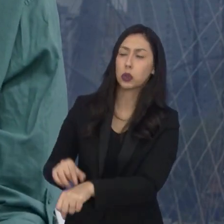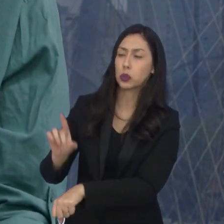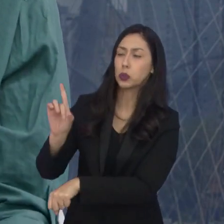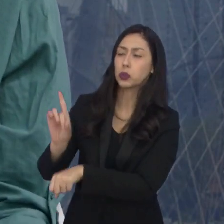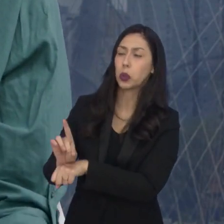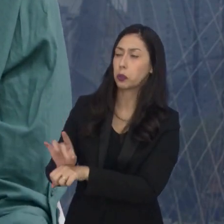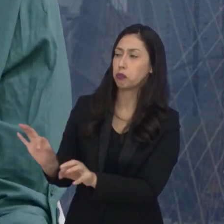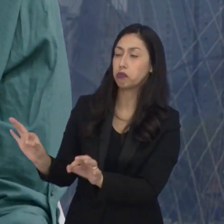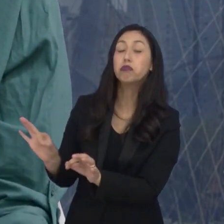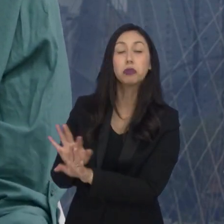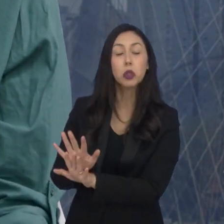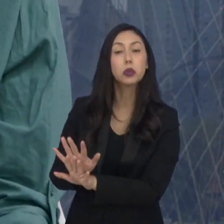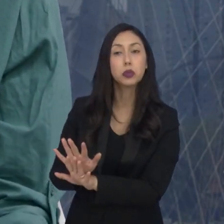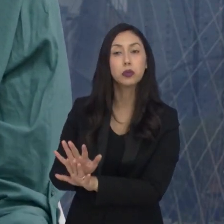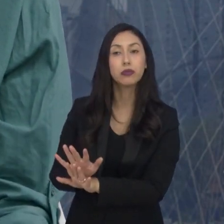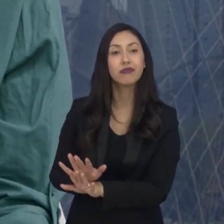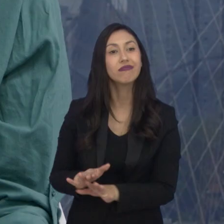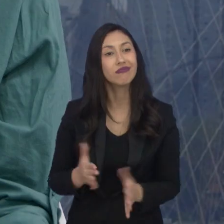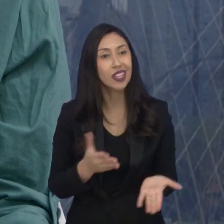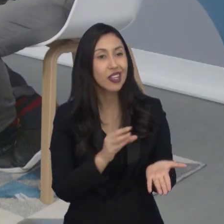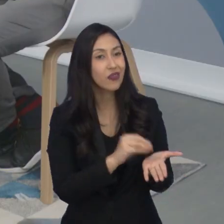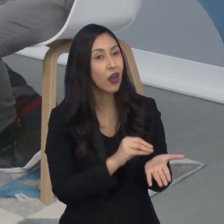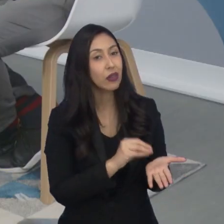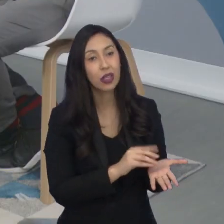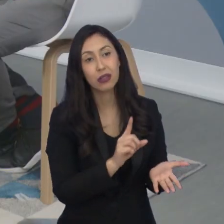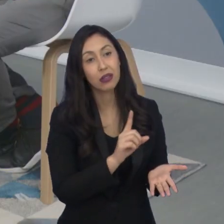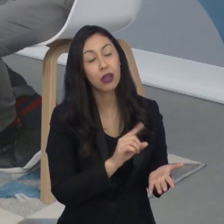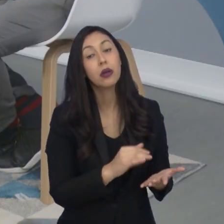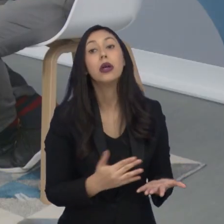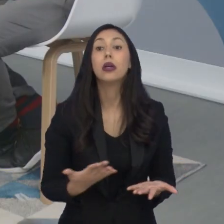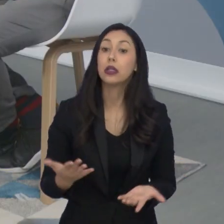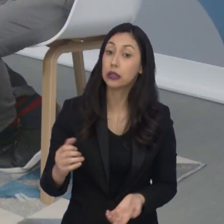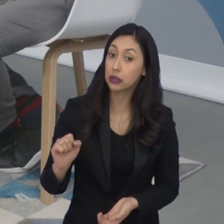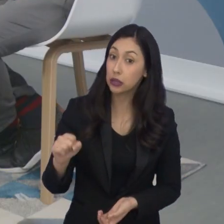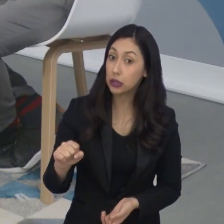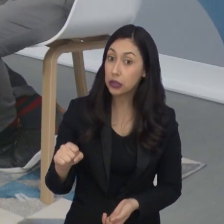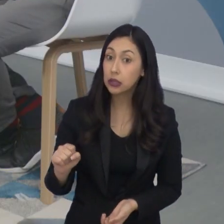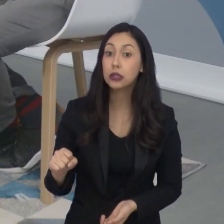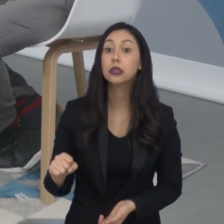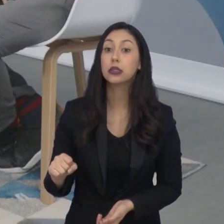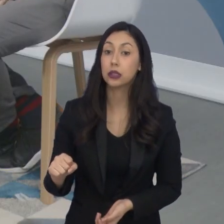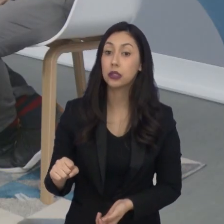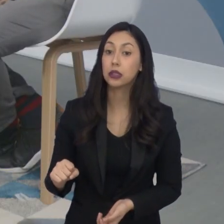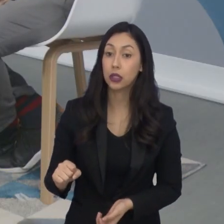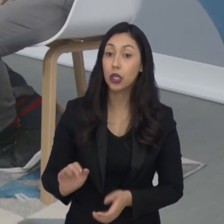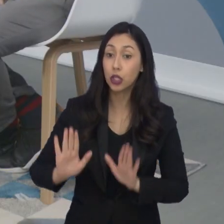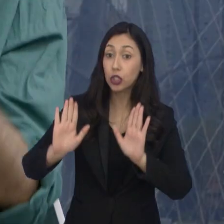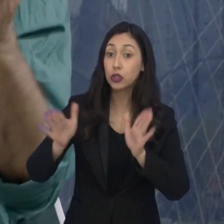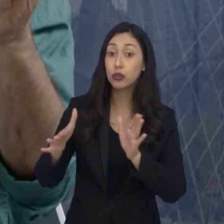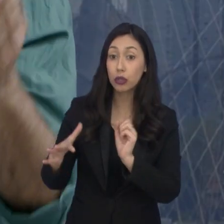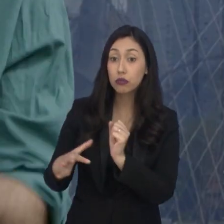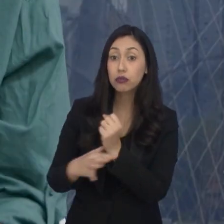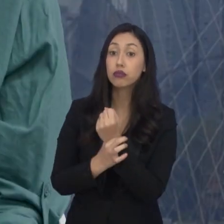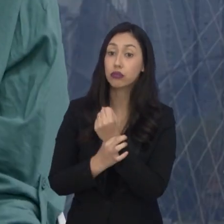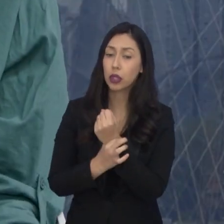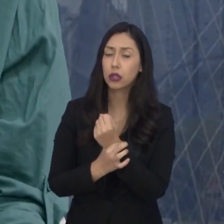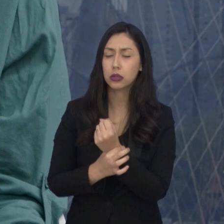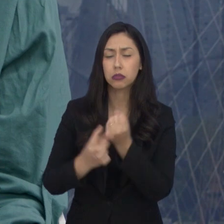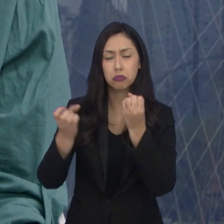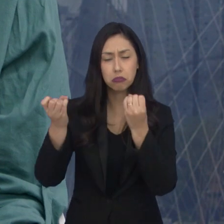Né? Não pela metade, né? E assim, ela passa a ter essa segurança, ela mesma